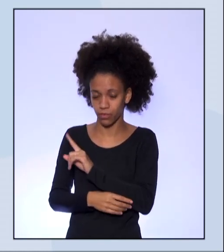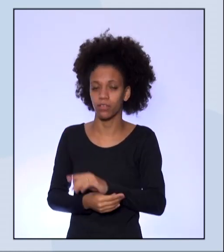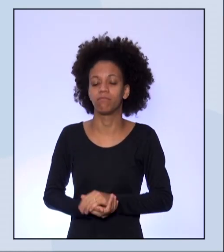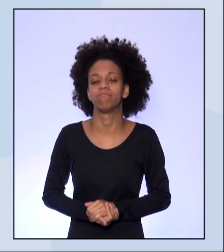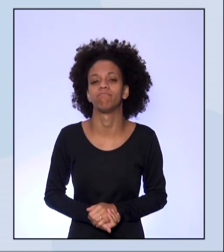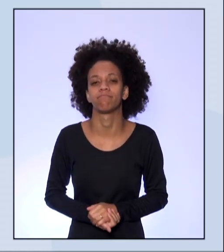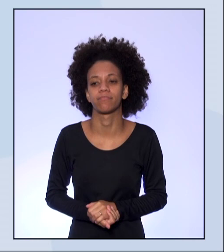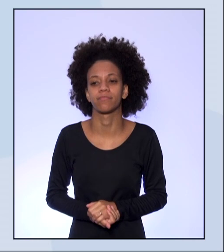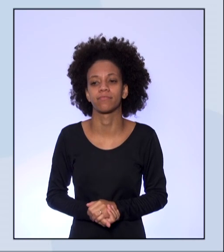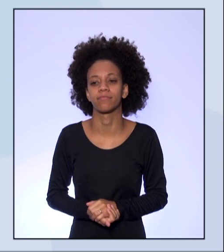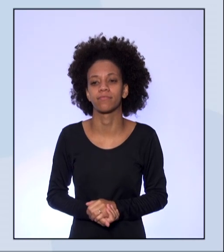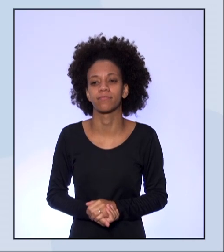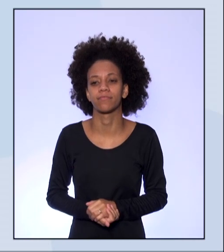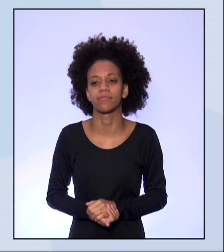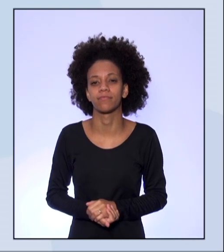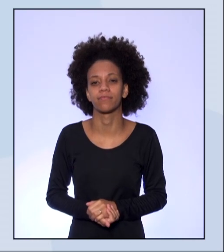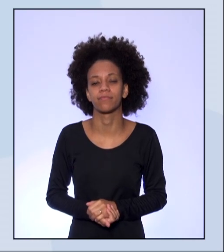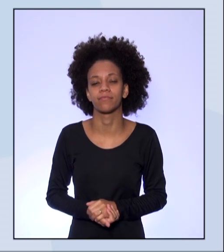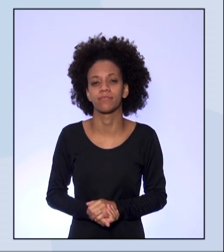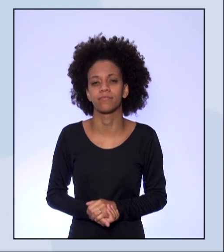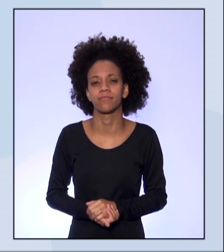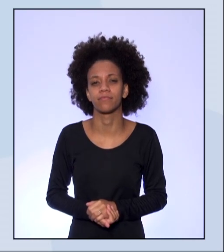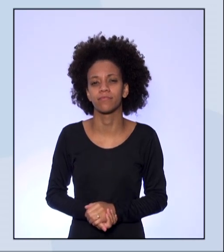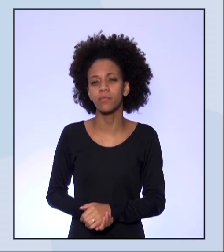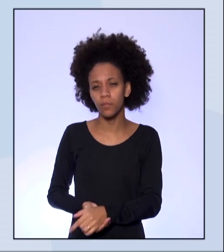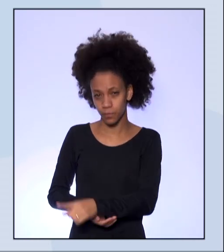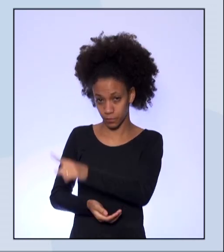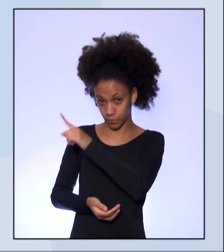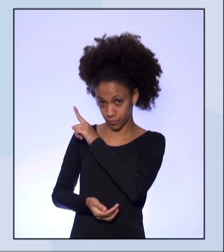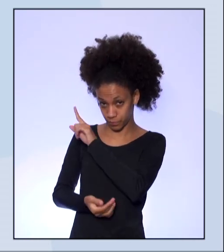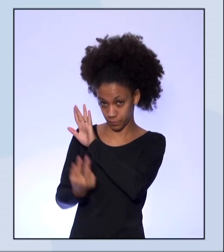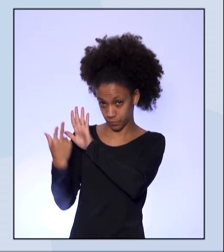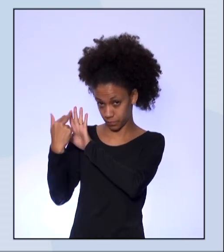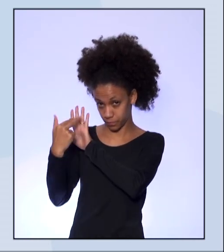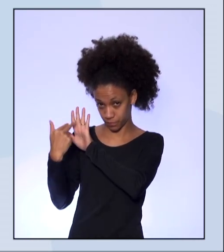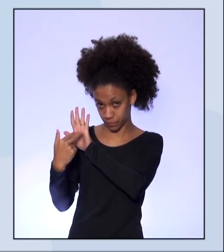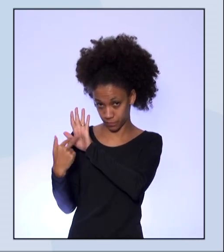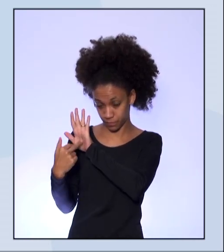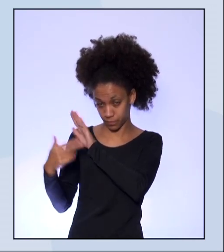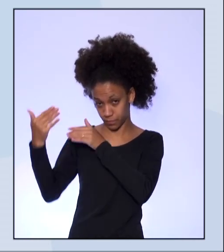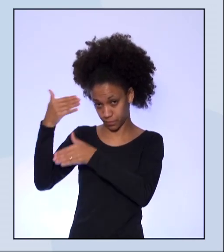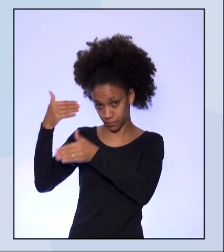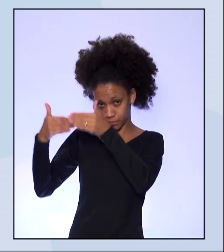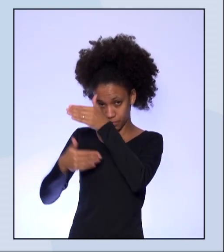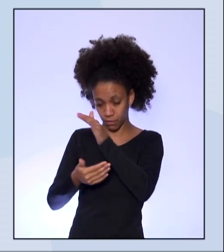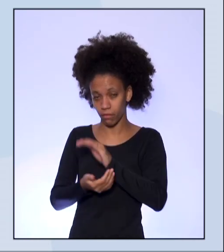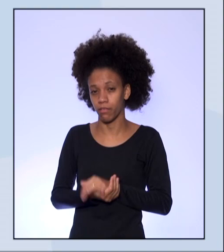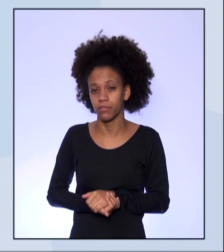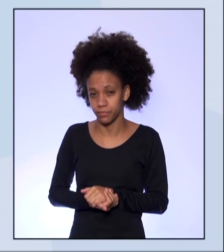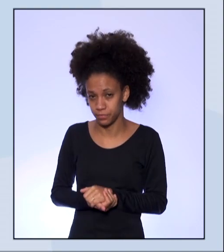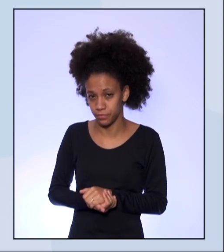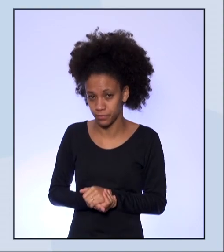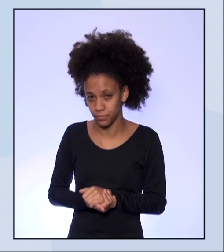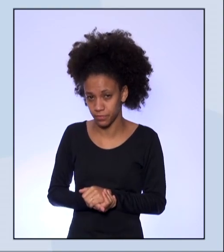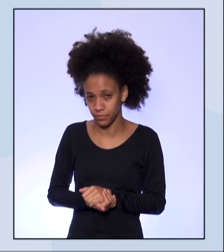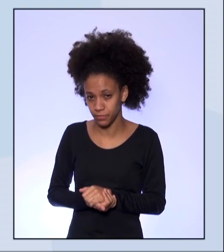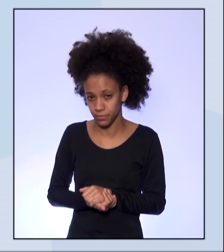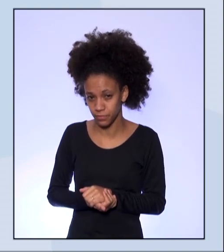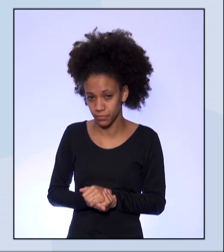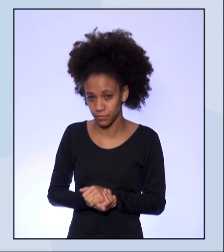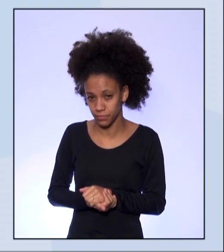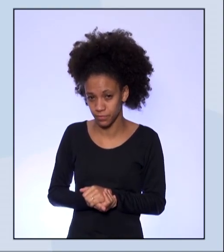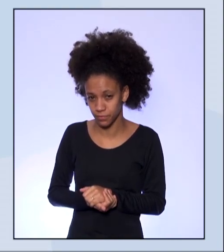teria para o leitor? Qual é o sentido da charge para o leitor quando todos os elementos